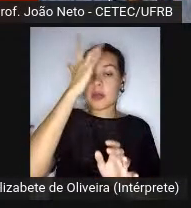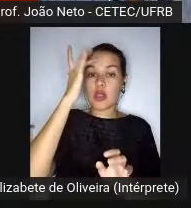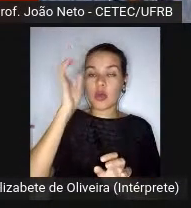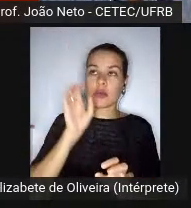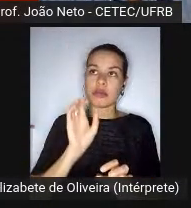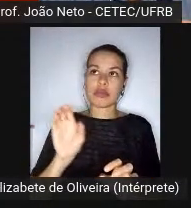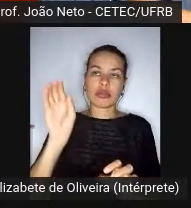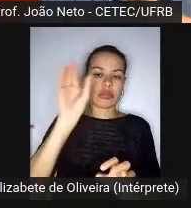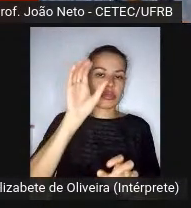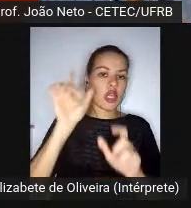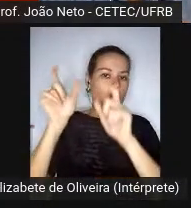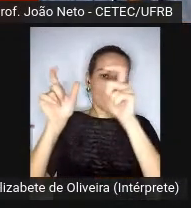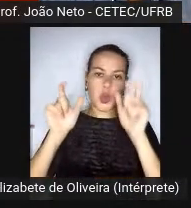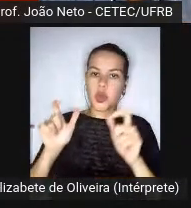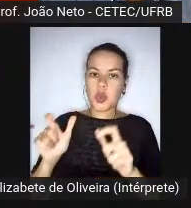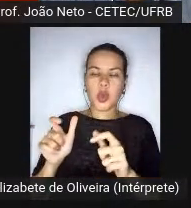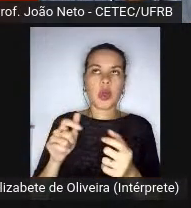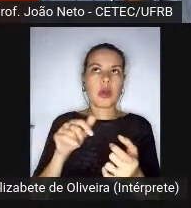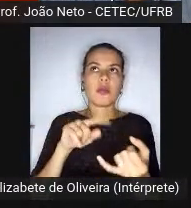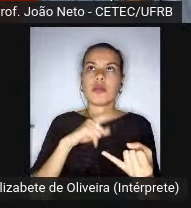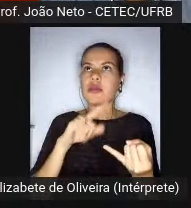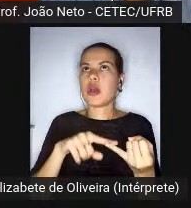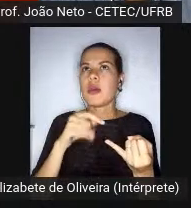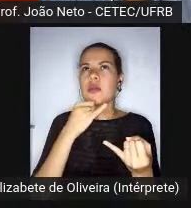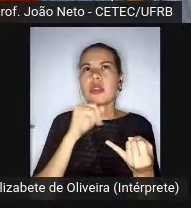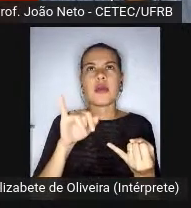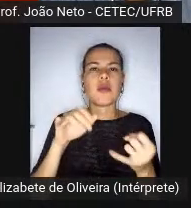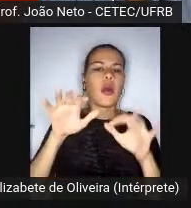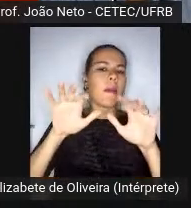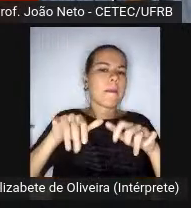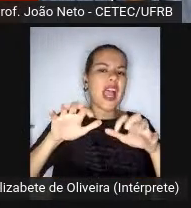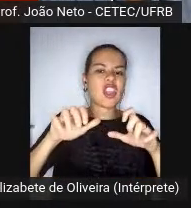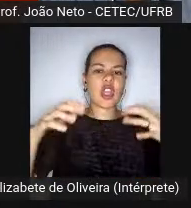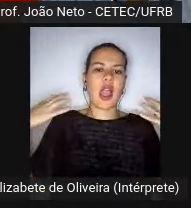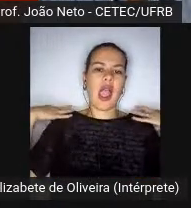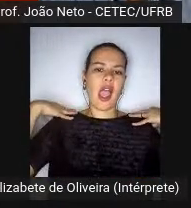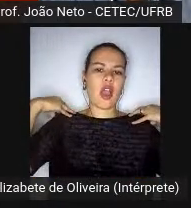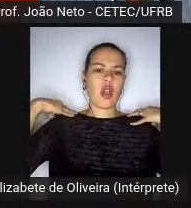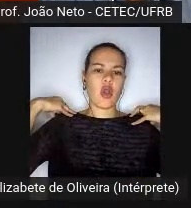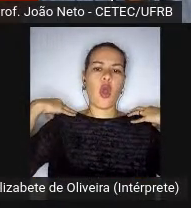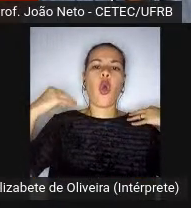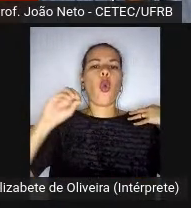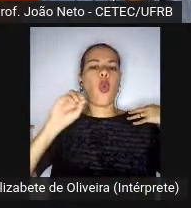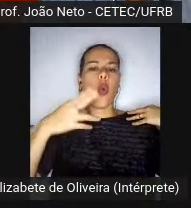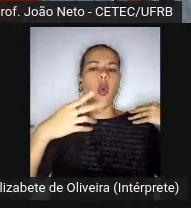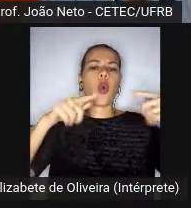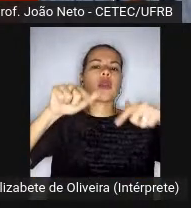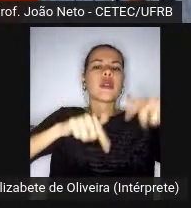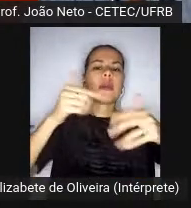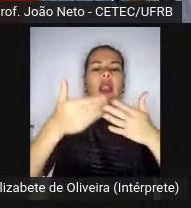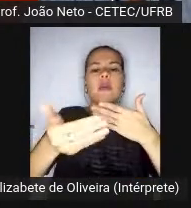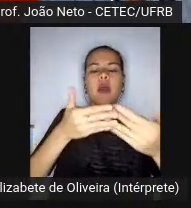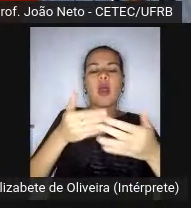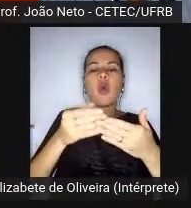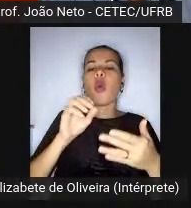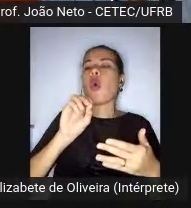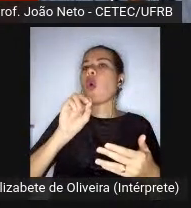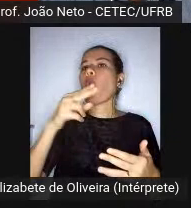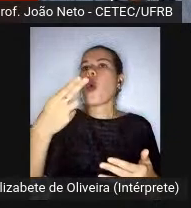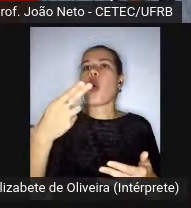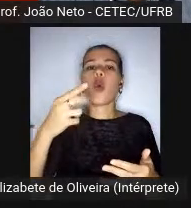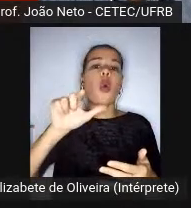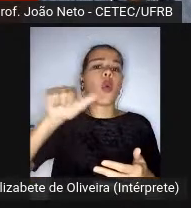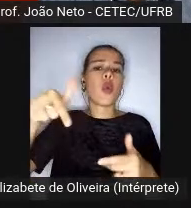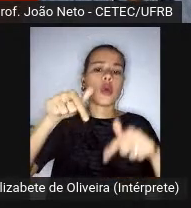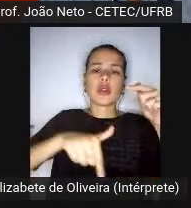ser por exemplo pessoas para dar massagem ou pessoas para algum outro tipo de trabalho manual enfim eletricistas a atualmente